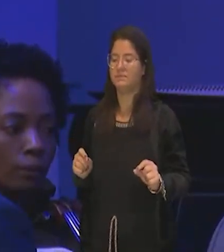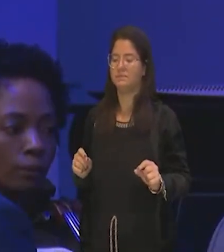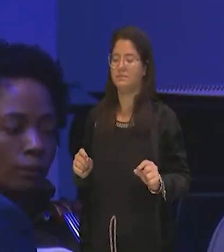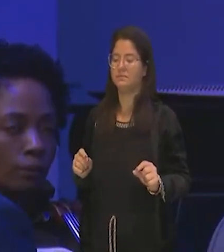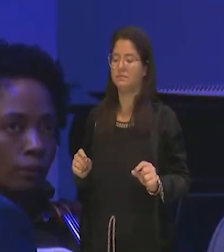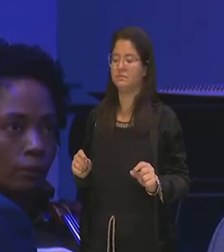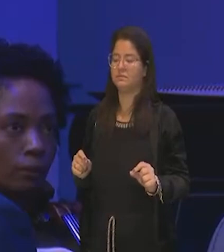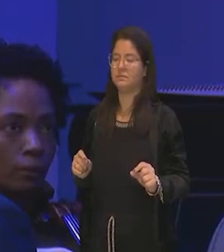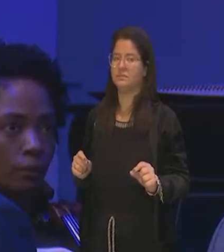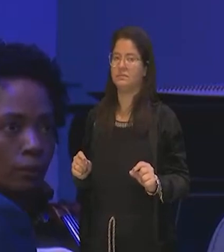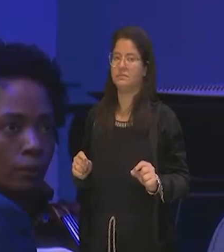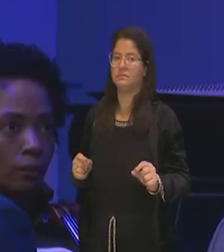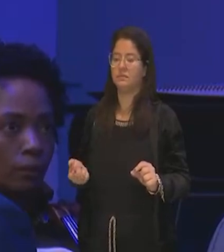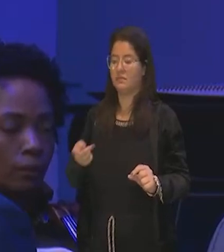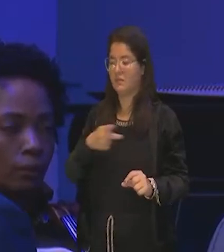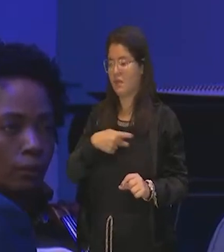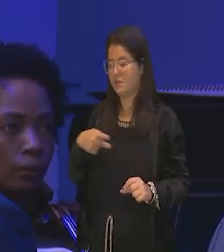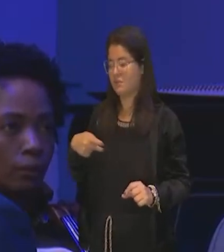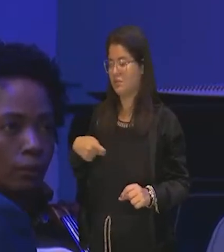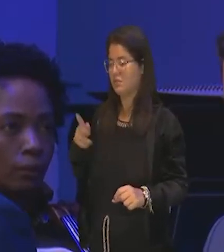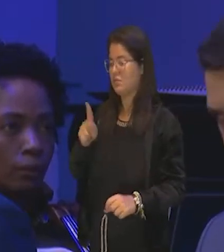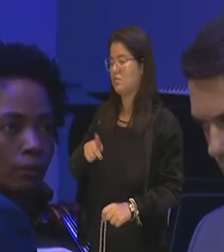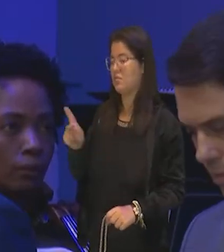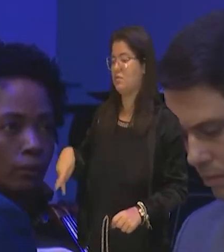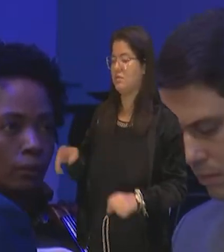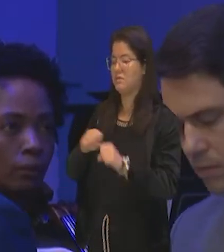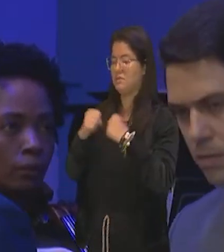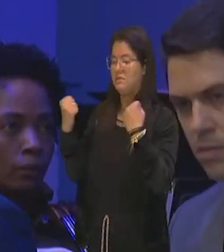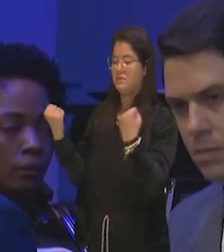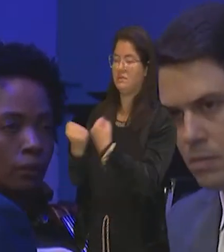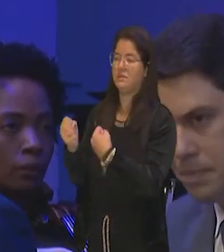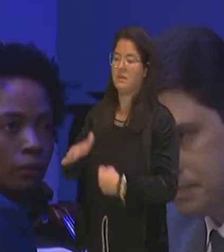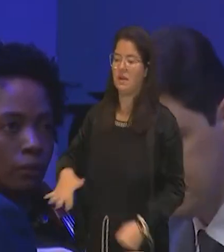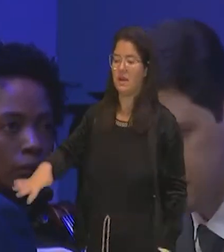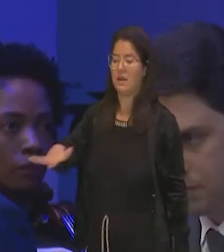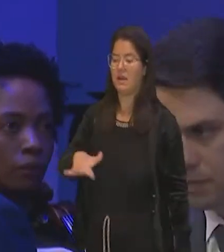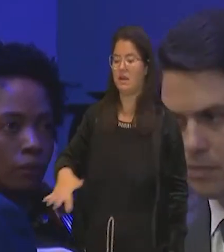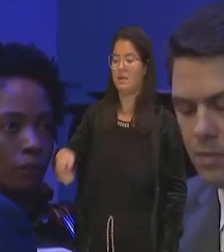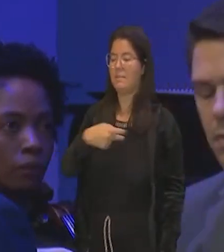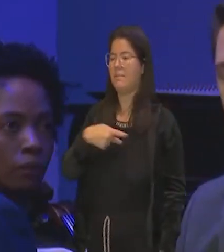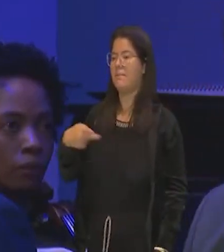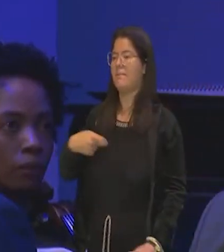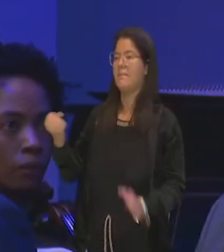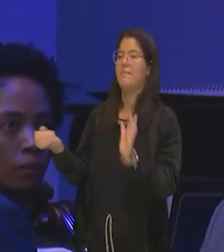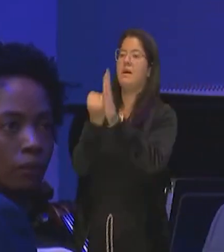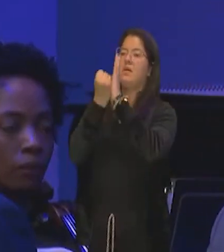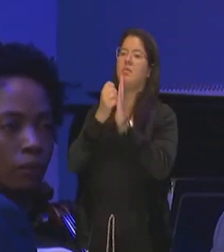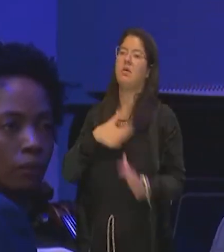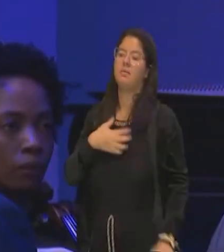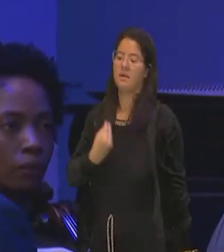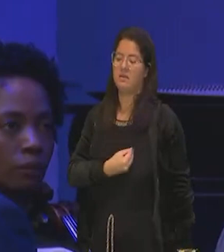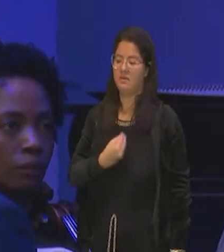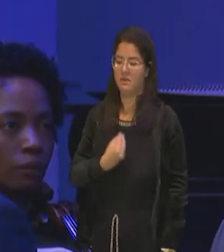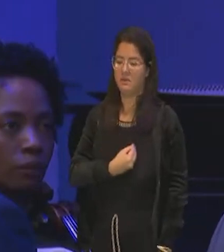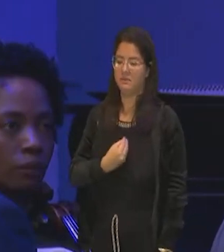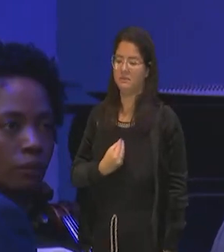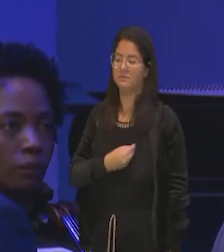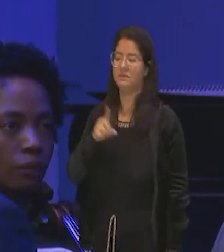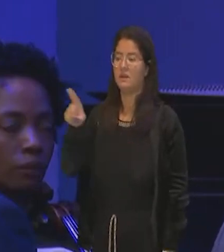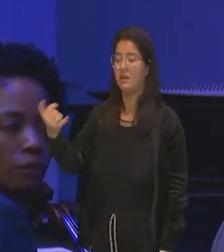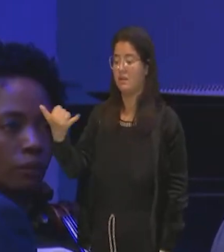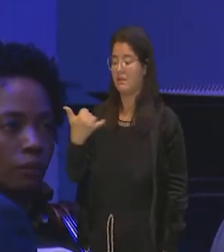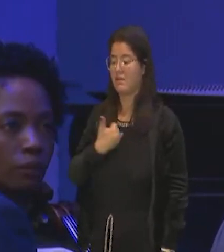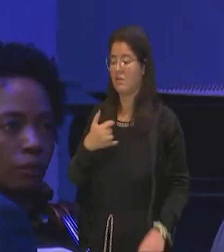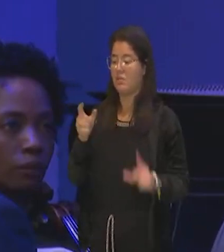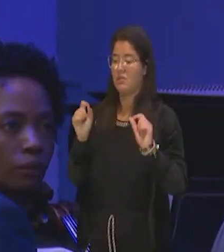Pastor, professor no seminário, na área pastoral, aquilo marcou profundamente a minha vida. Ele disse o